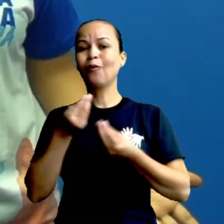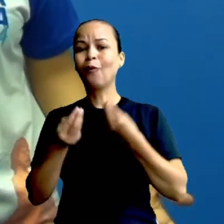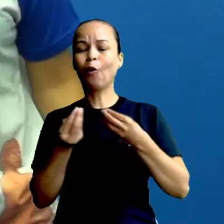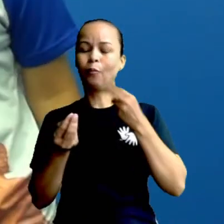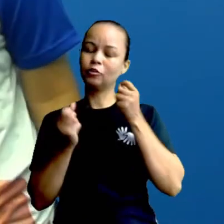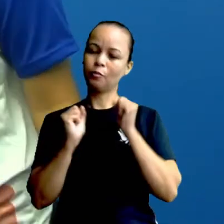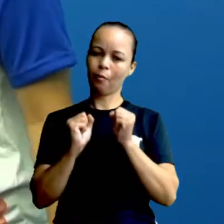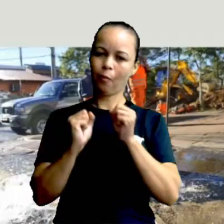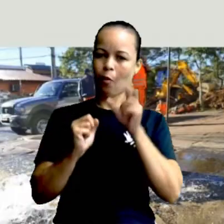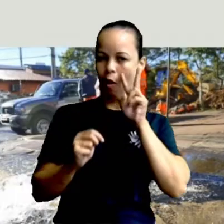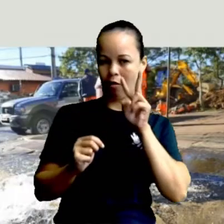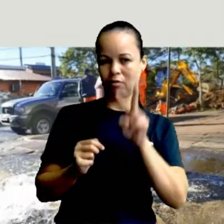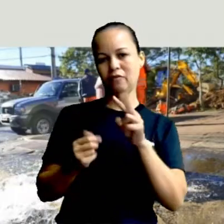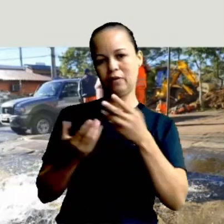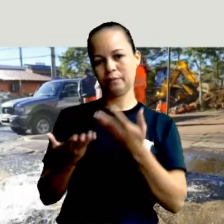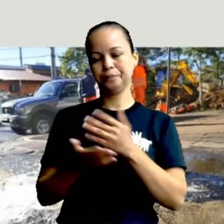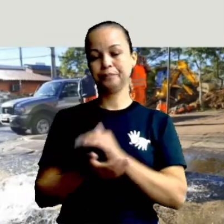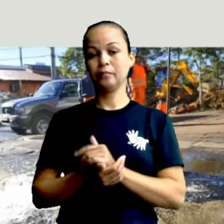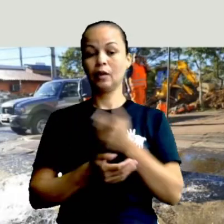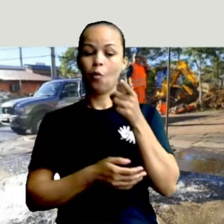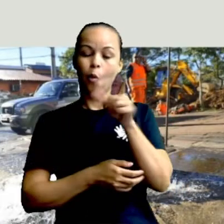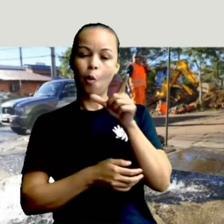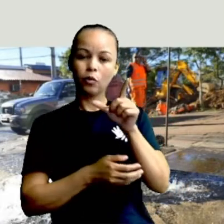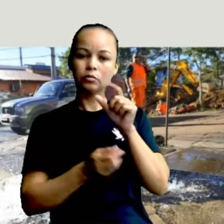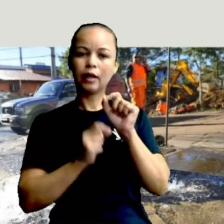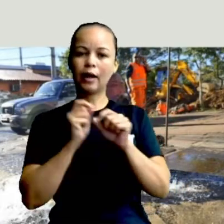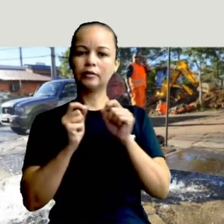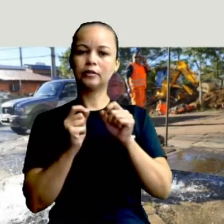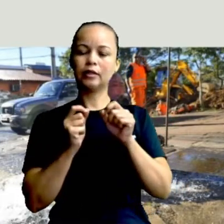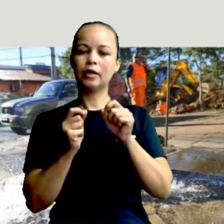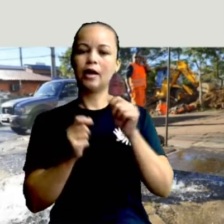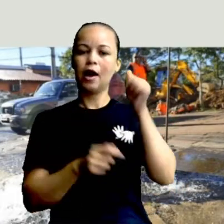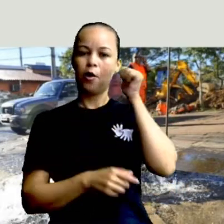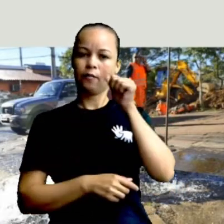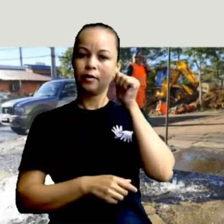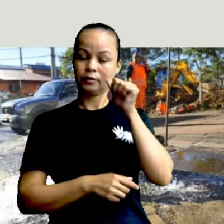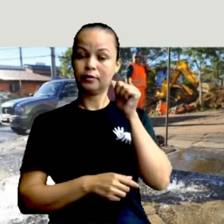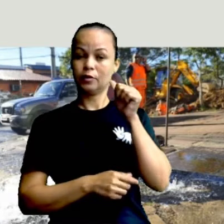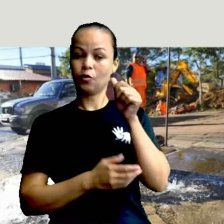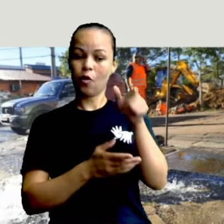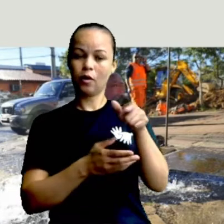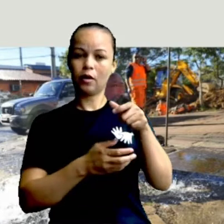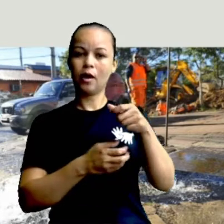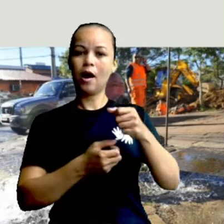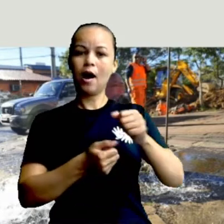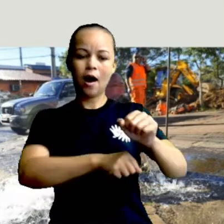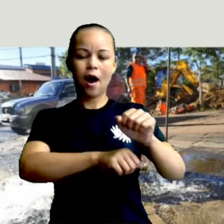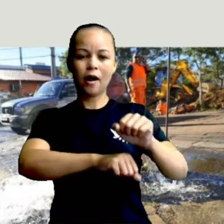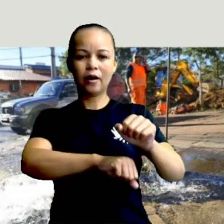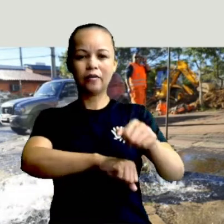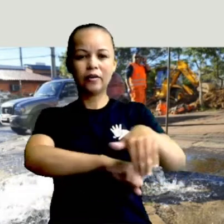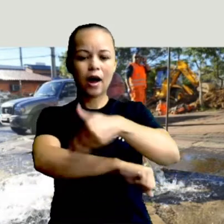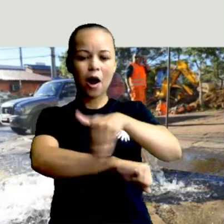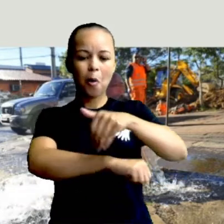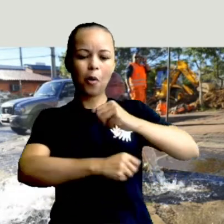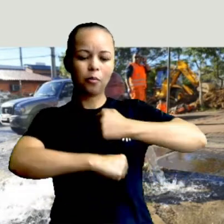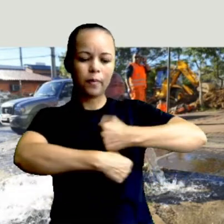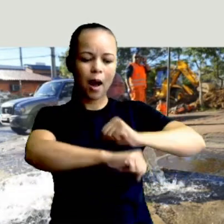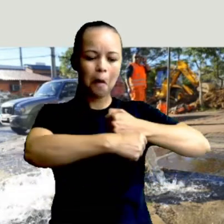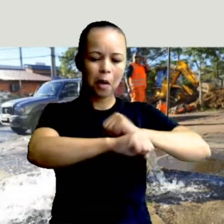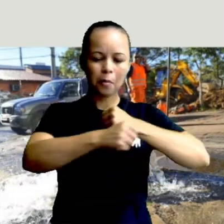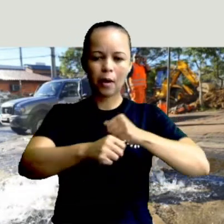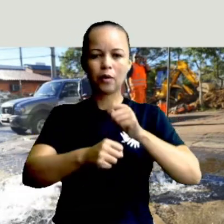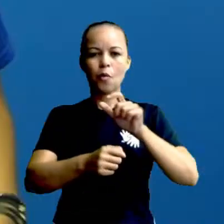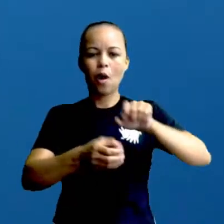pode ver isso, né? Outro caso aqui também é uma senhorinha lavando a rua com a mangueira